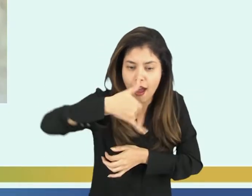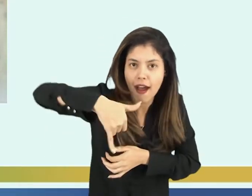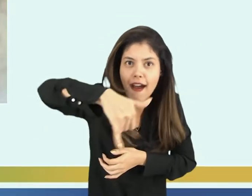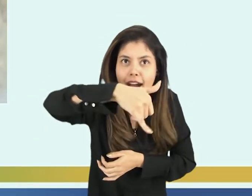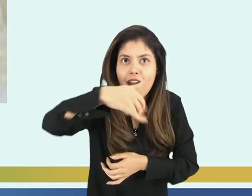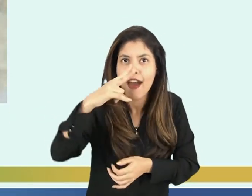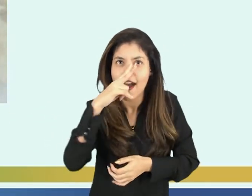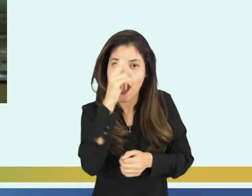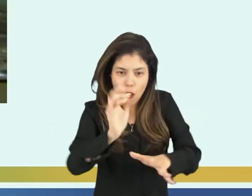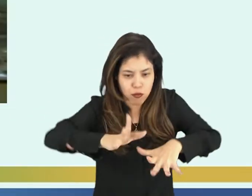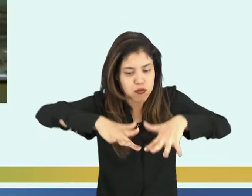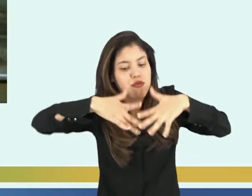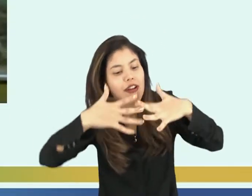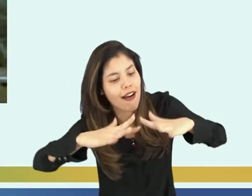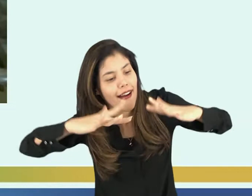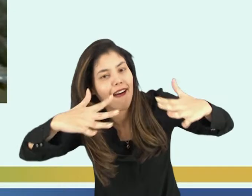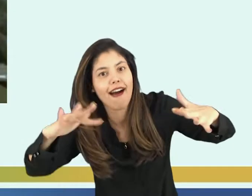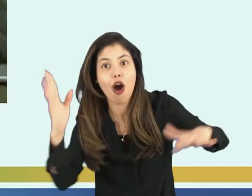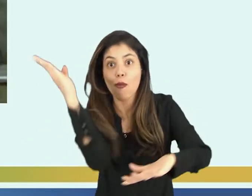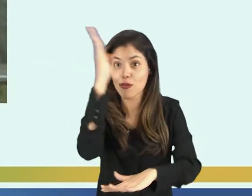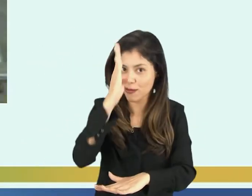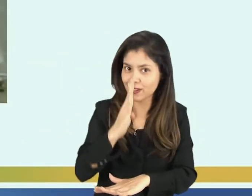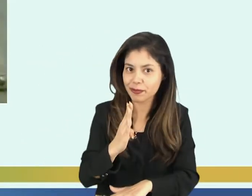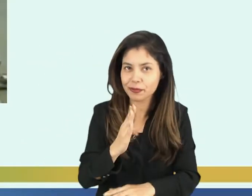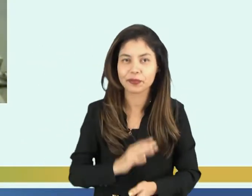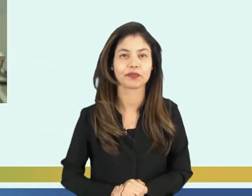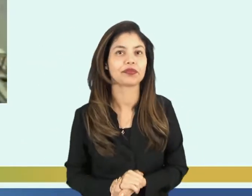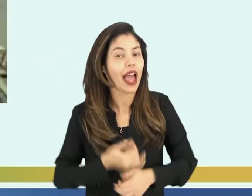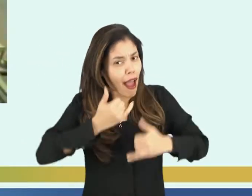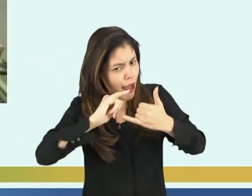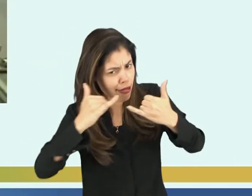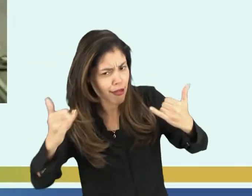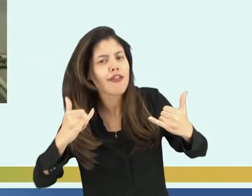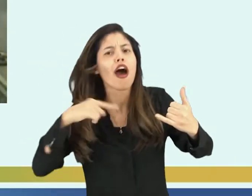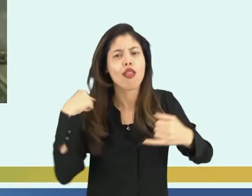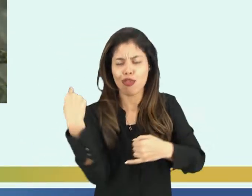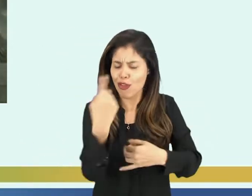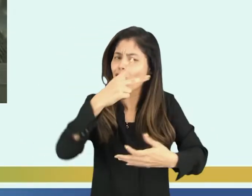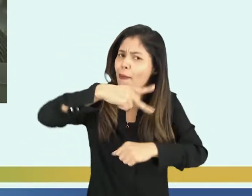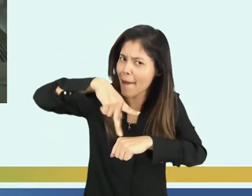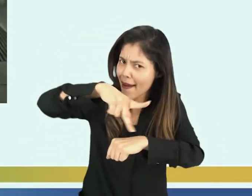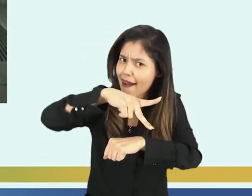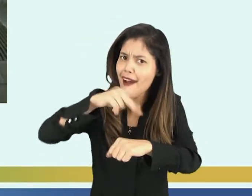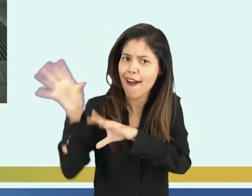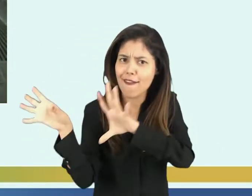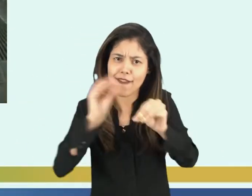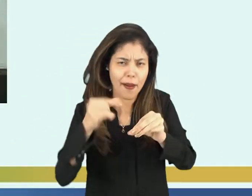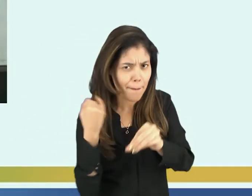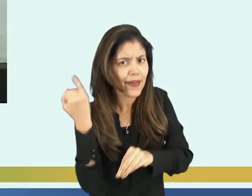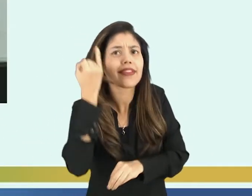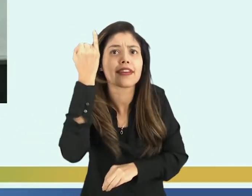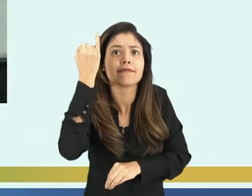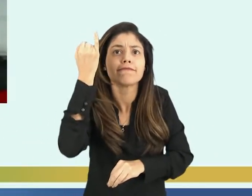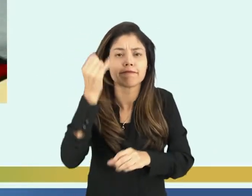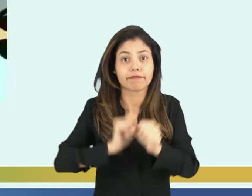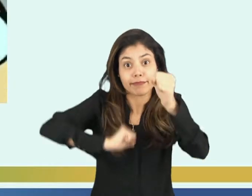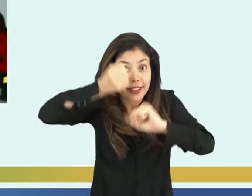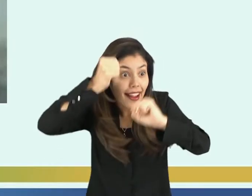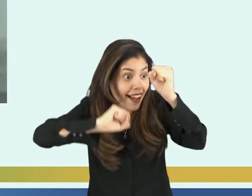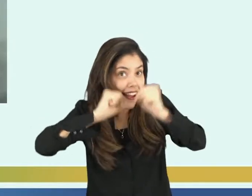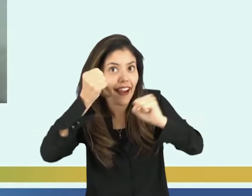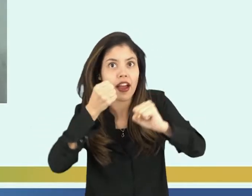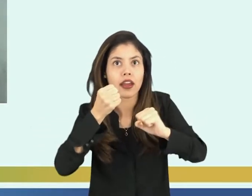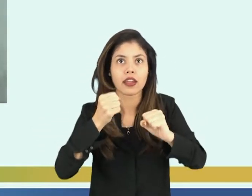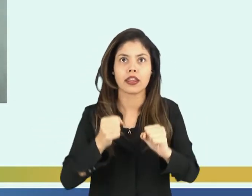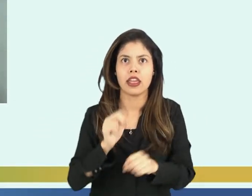e da força das águas, como no Brasil. A energia elétrica do nosso país vem principalmente das usinas